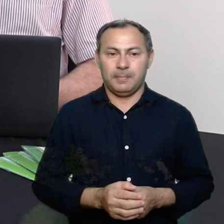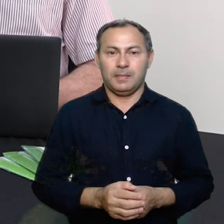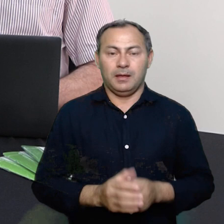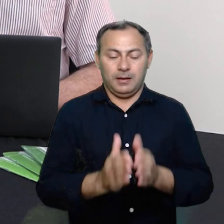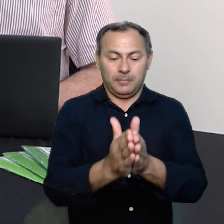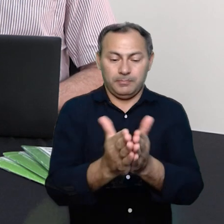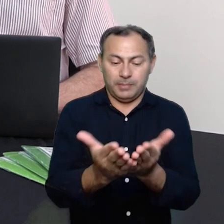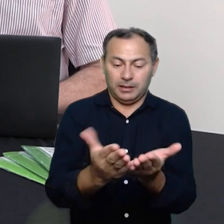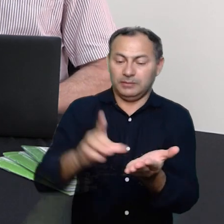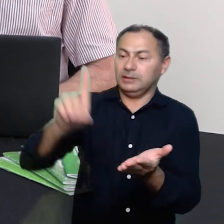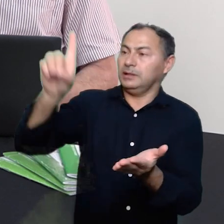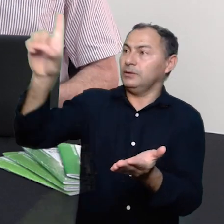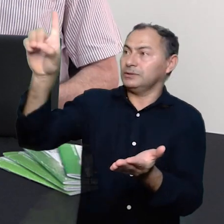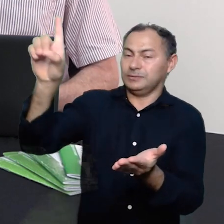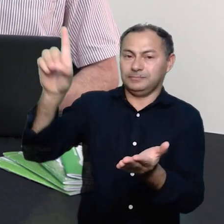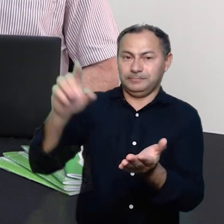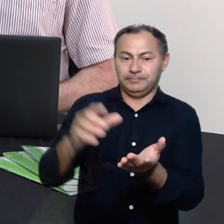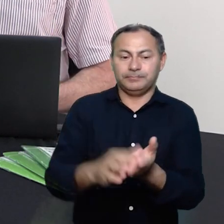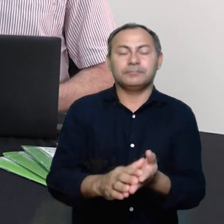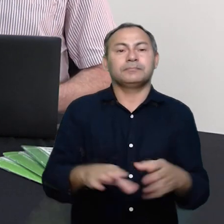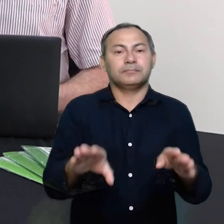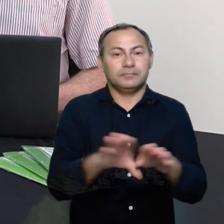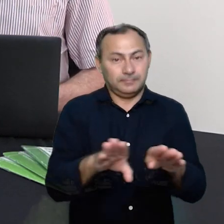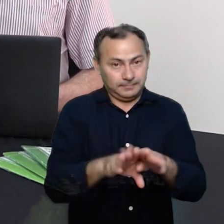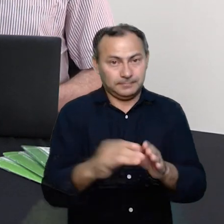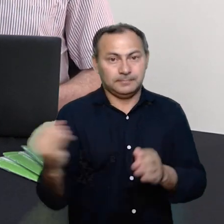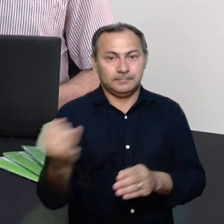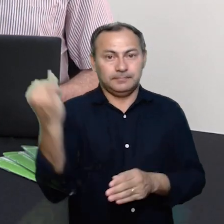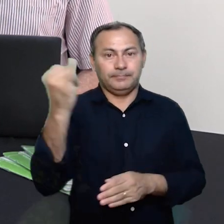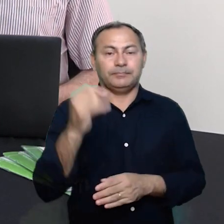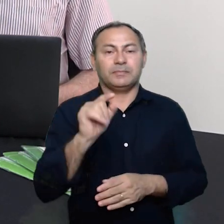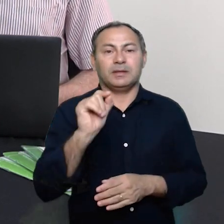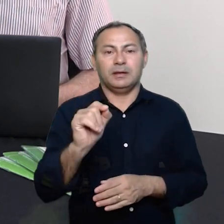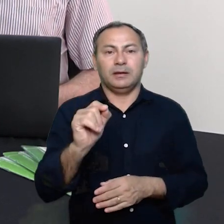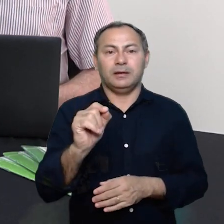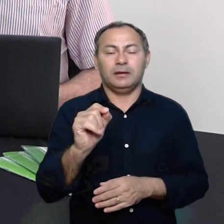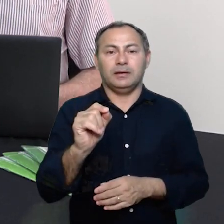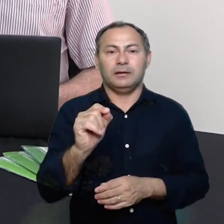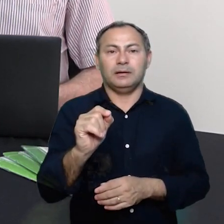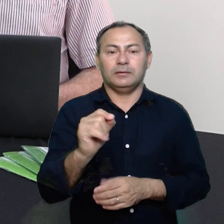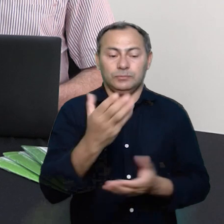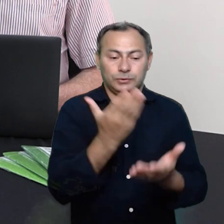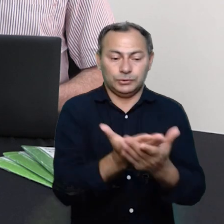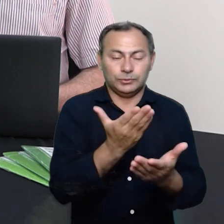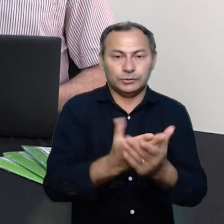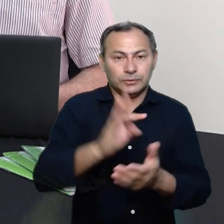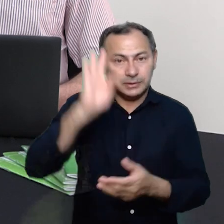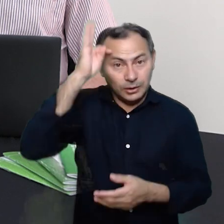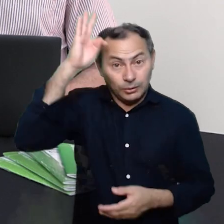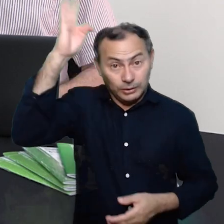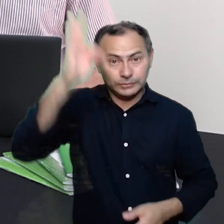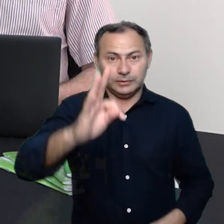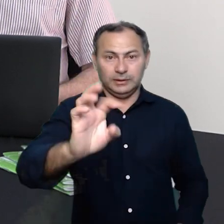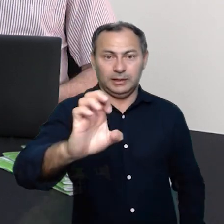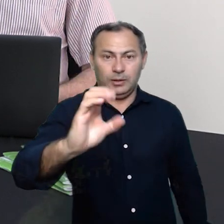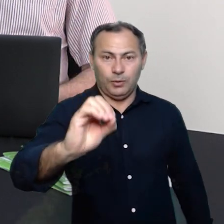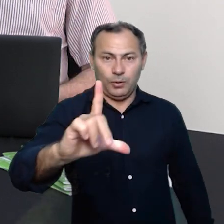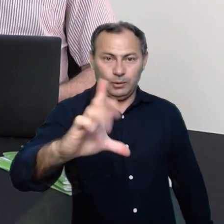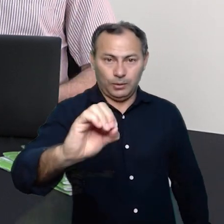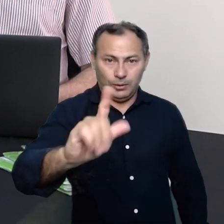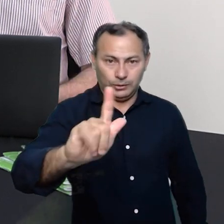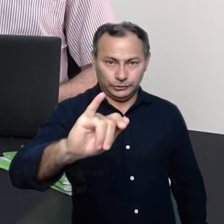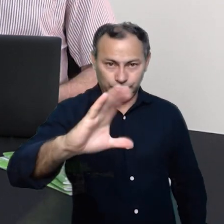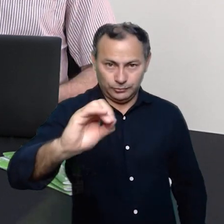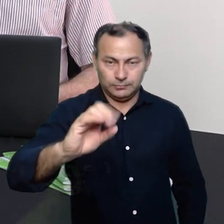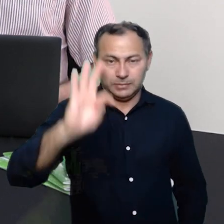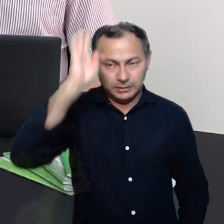Essa palavra de Deus, ela também é importante na questão do estudo teológico,